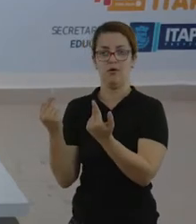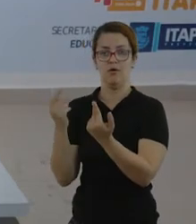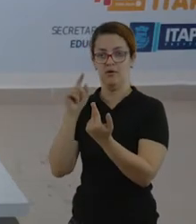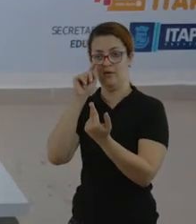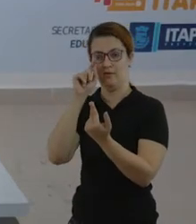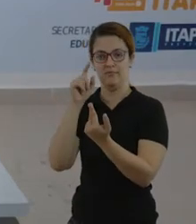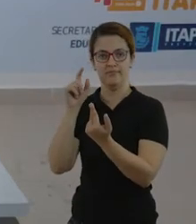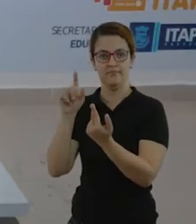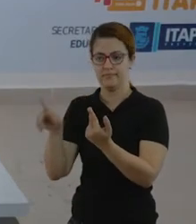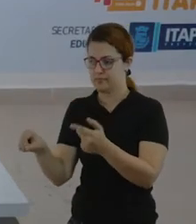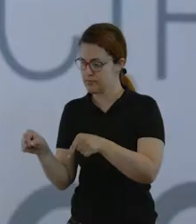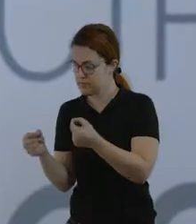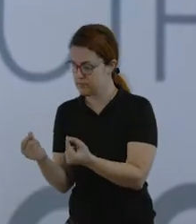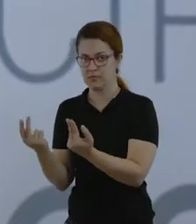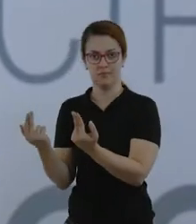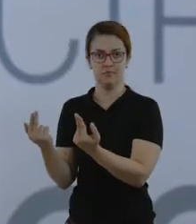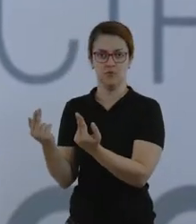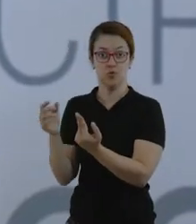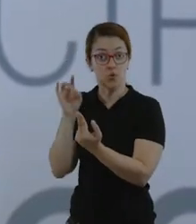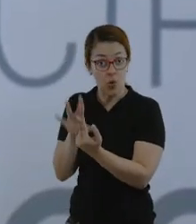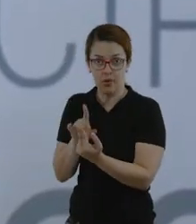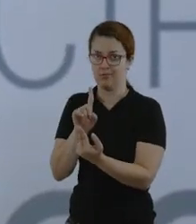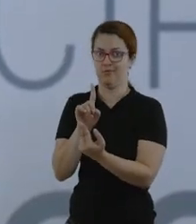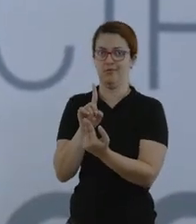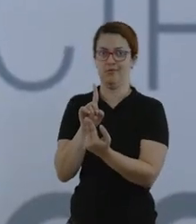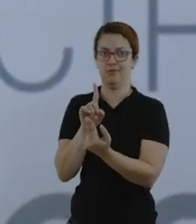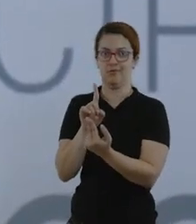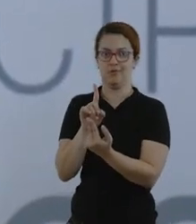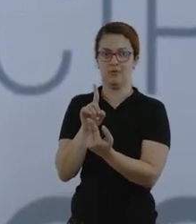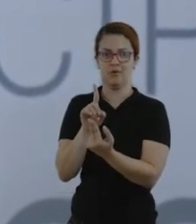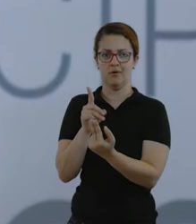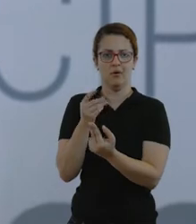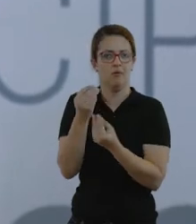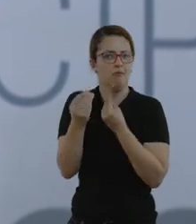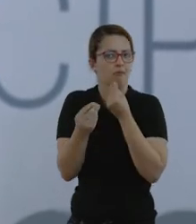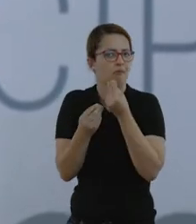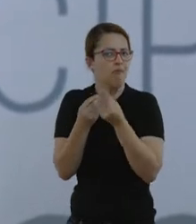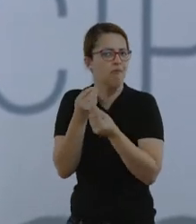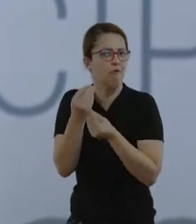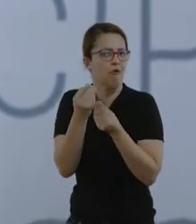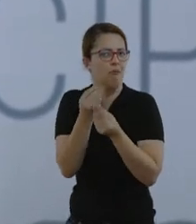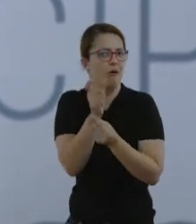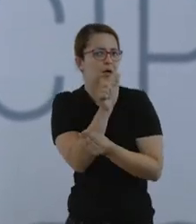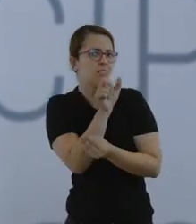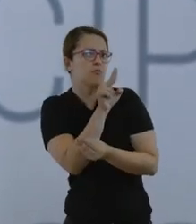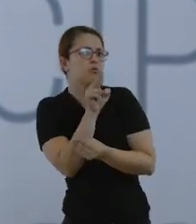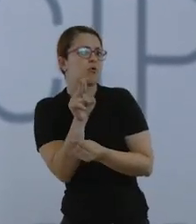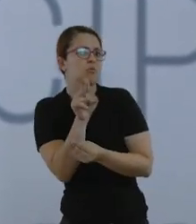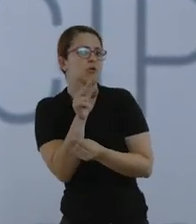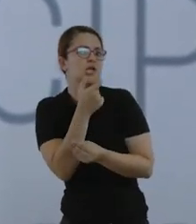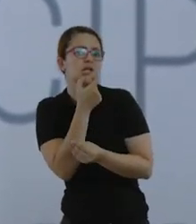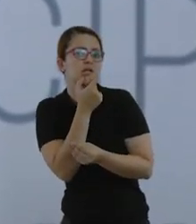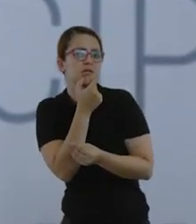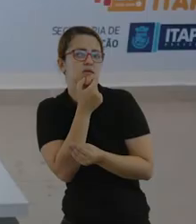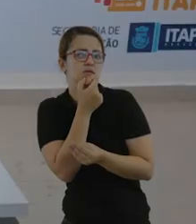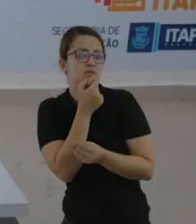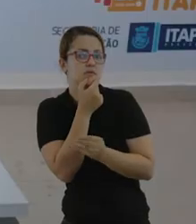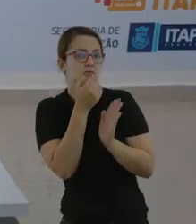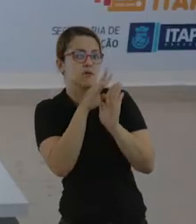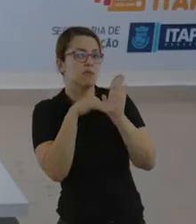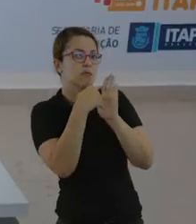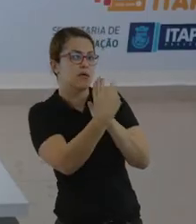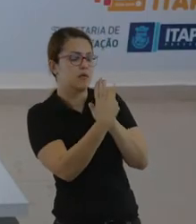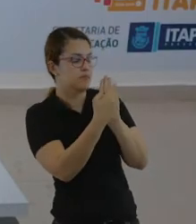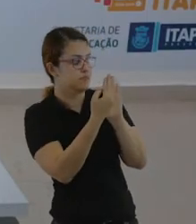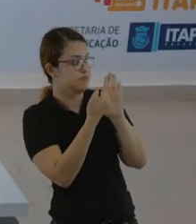Consegui! Bom, basta apenas achar o emoji? Claro que não. Nós temos que descobrir como se pronuncia esse sentimento. Vamos olhar